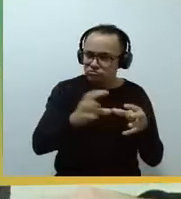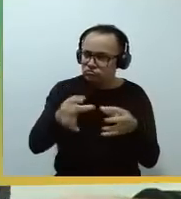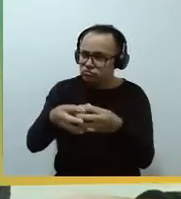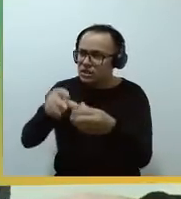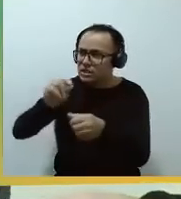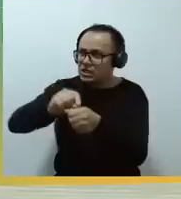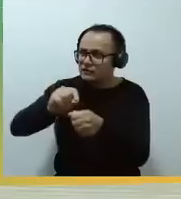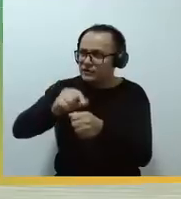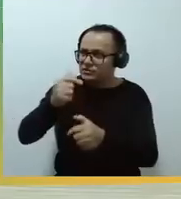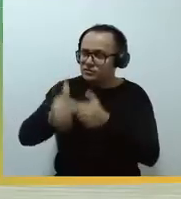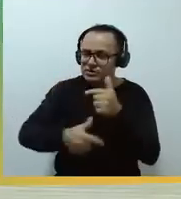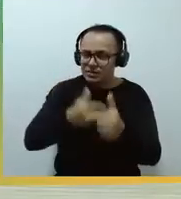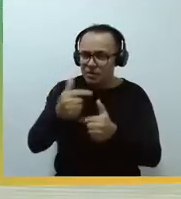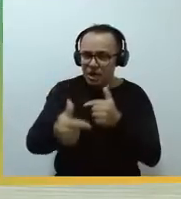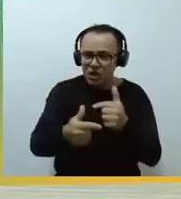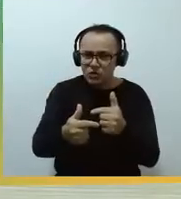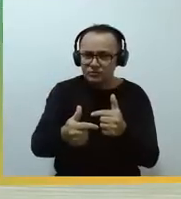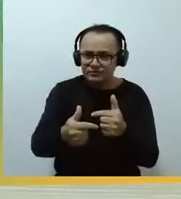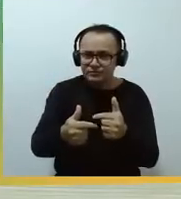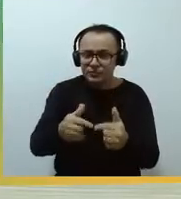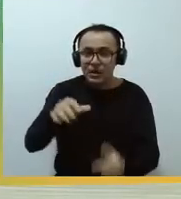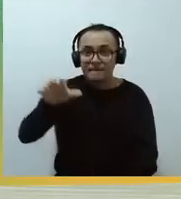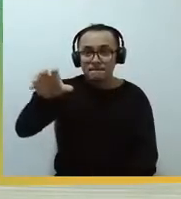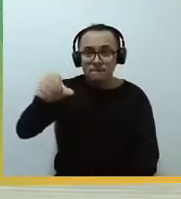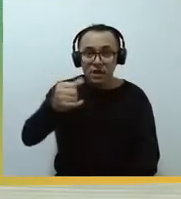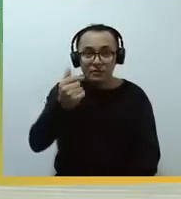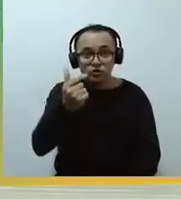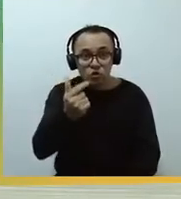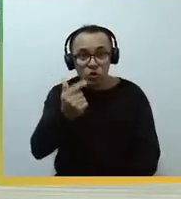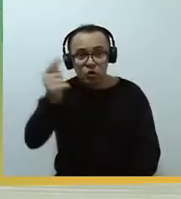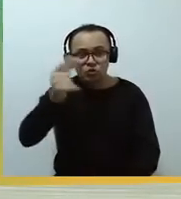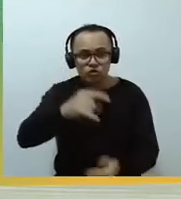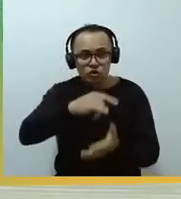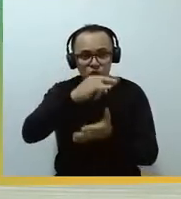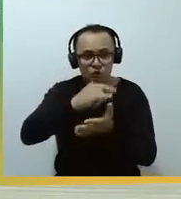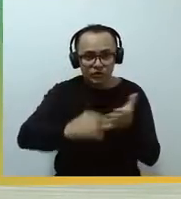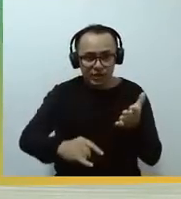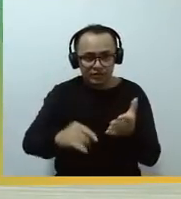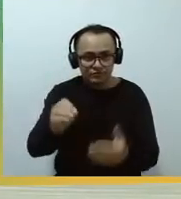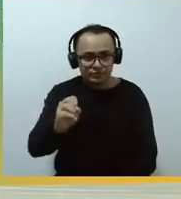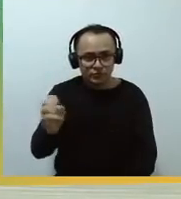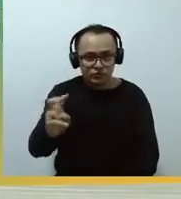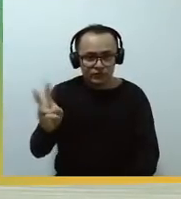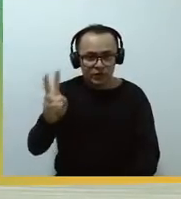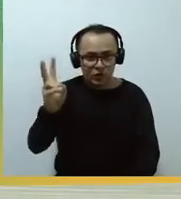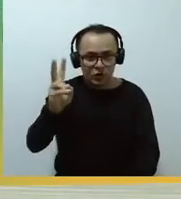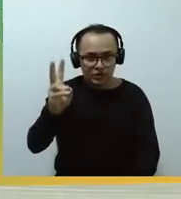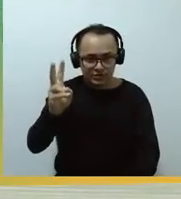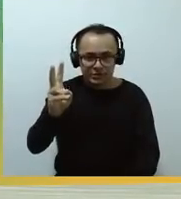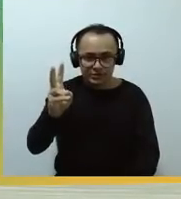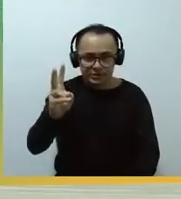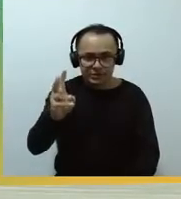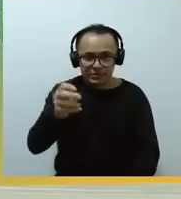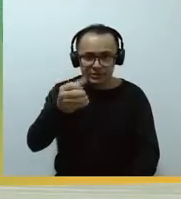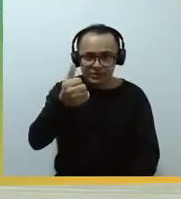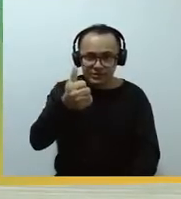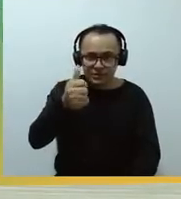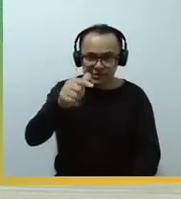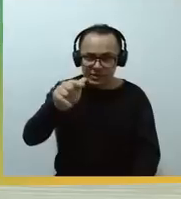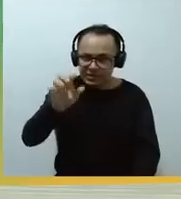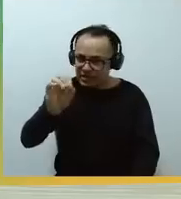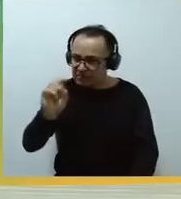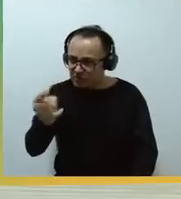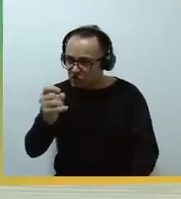a gente pegou até outros contratos desses valores, que são os valores da época. 170 por ano? E algum, é no ano.